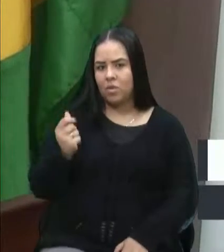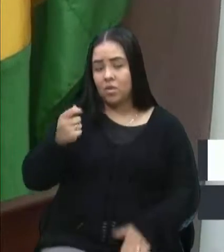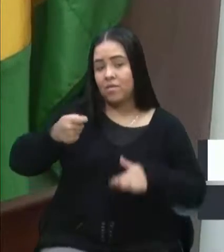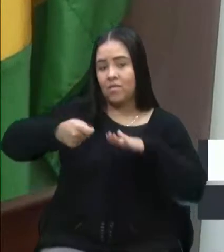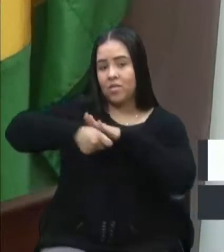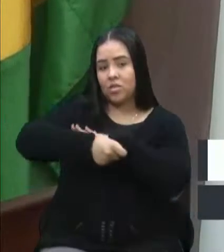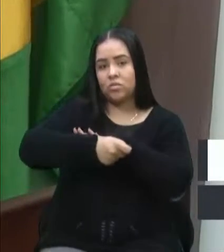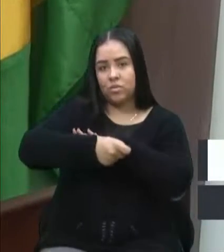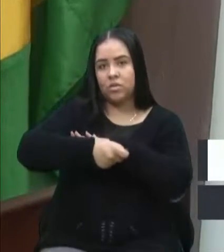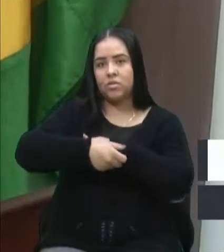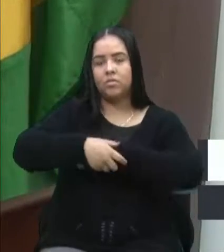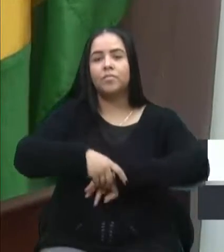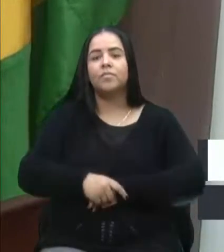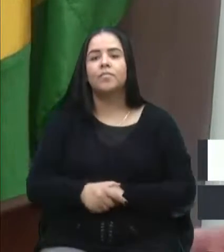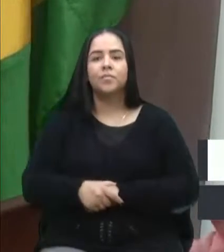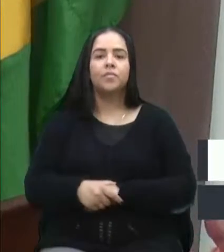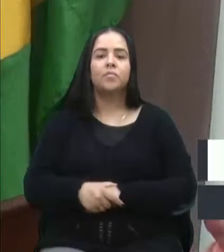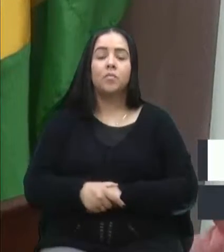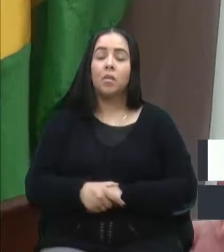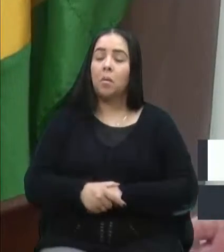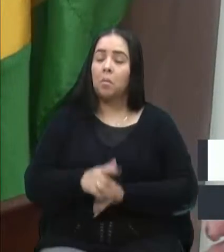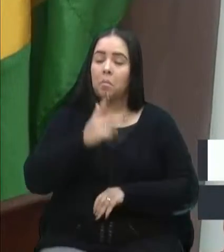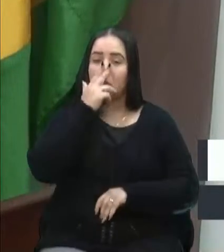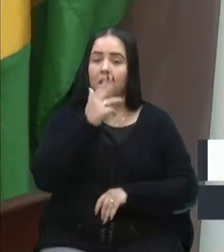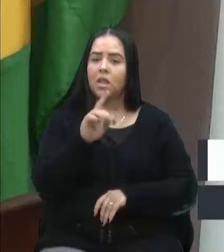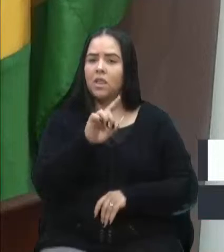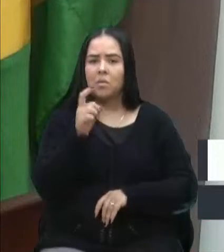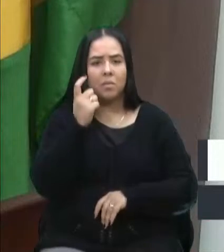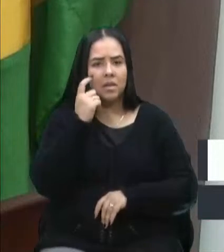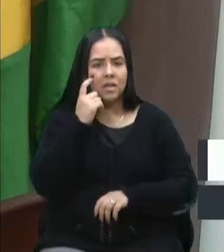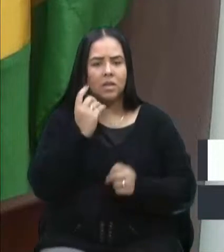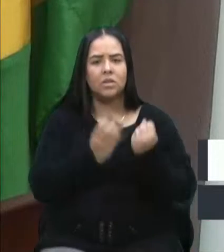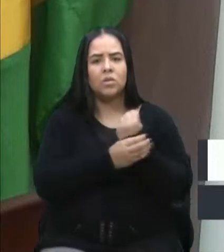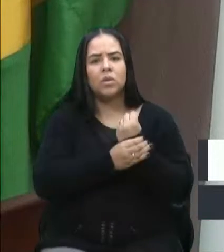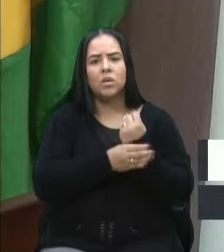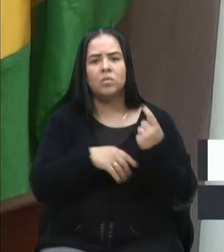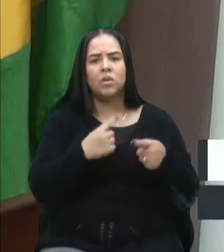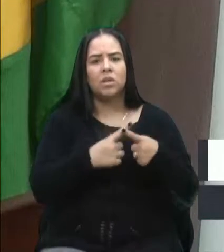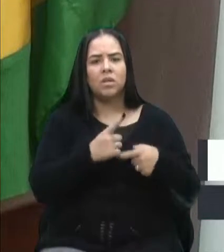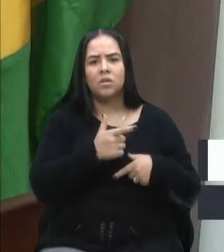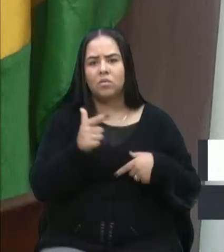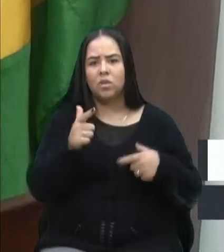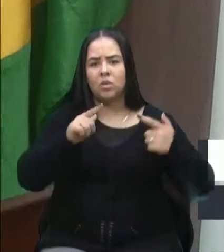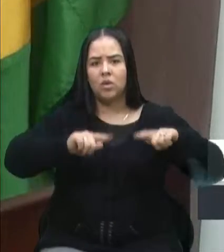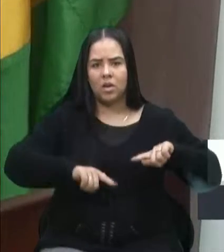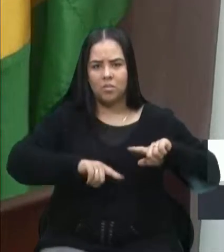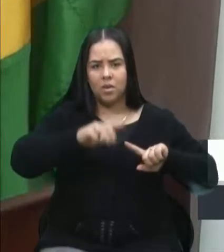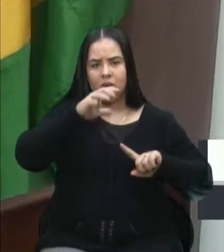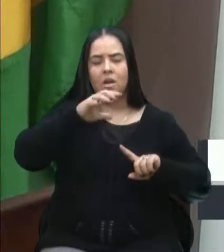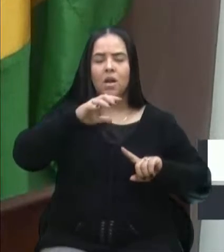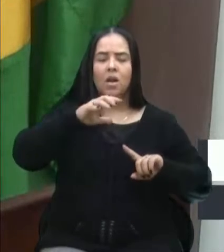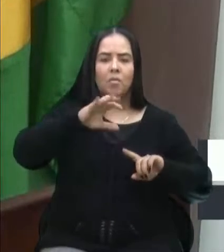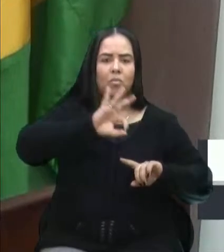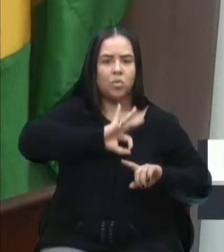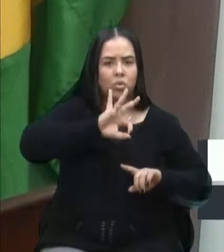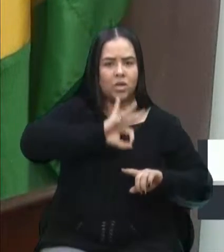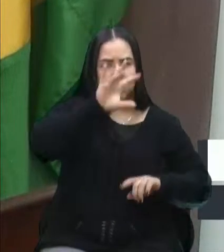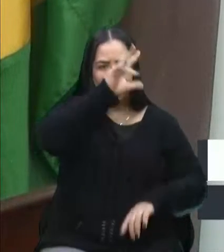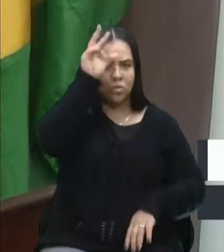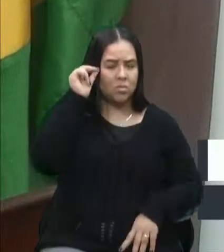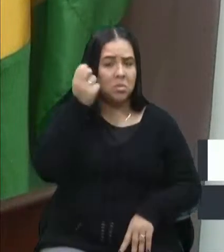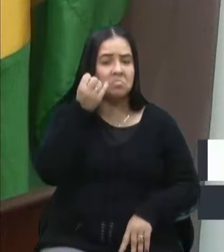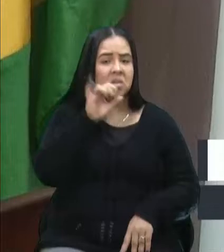né? E parece-me que não pensaram em segurança, porque não tem espaço para a Guarda Municipal. Então, como não